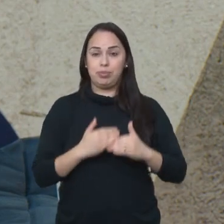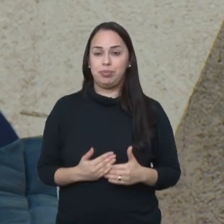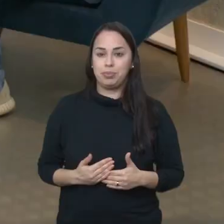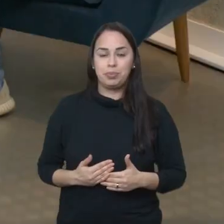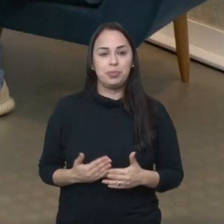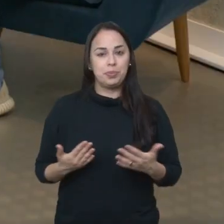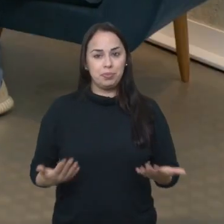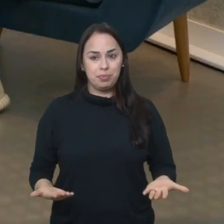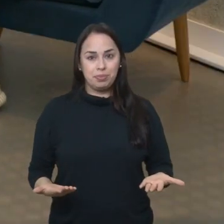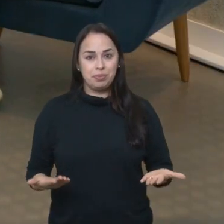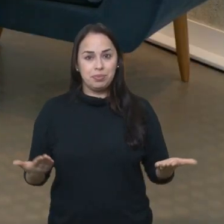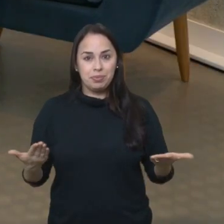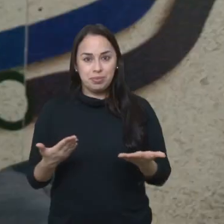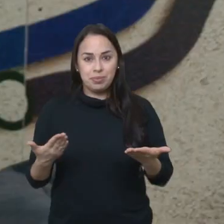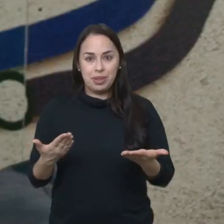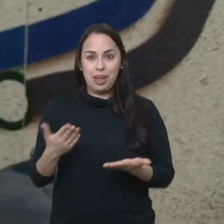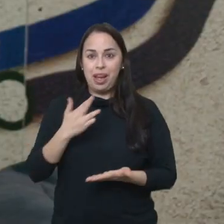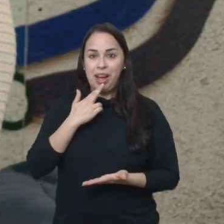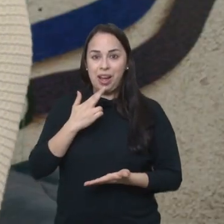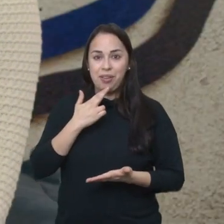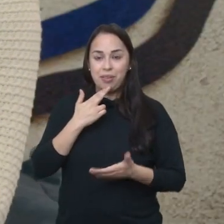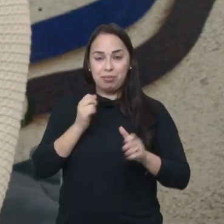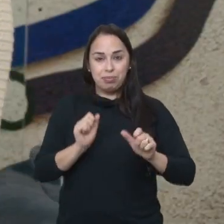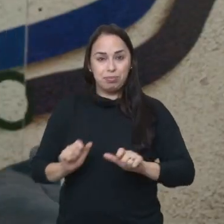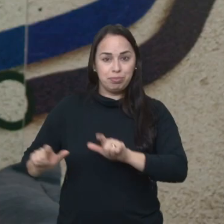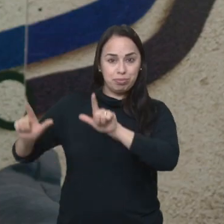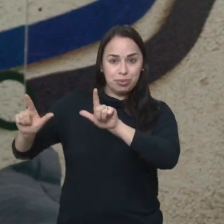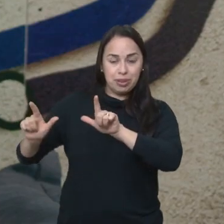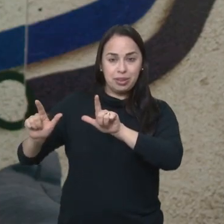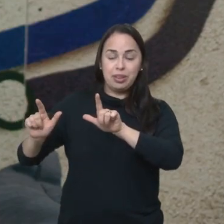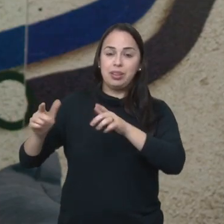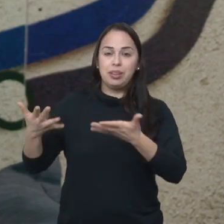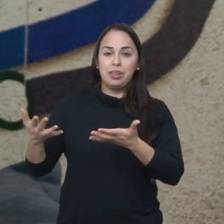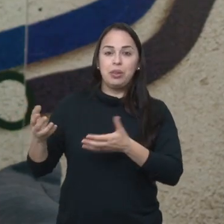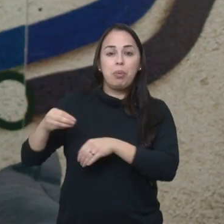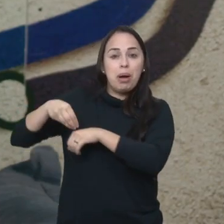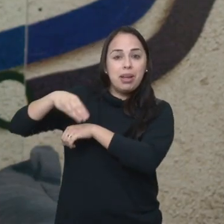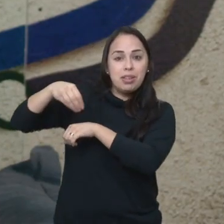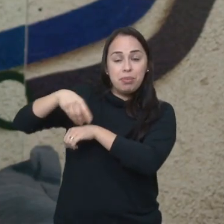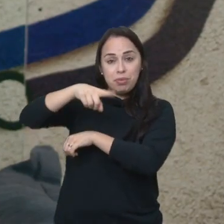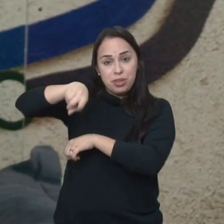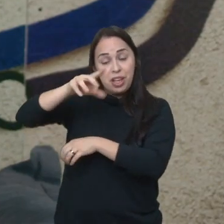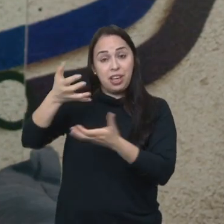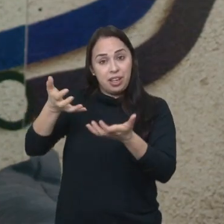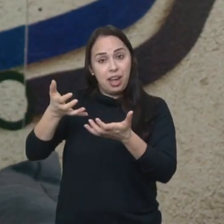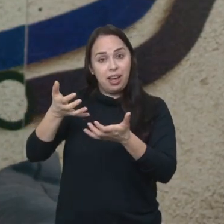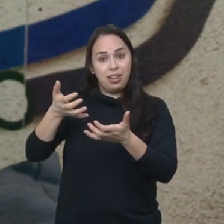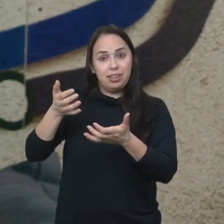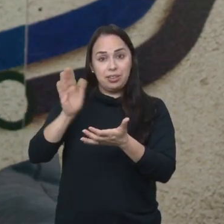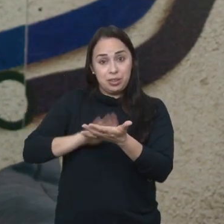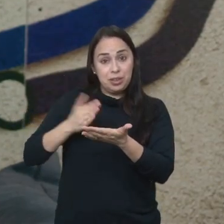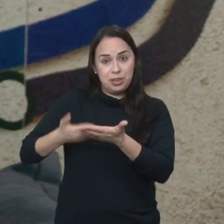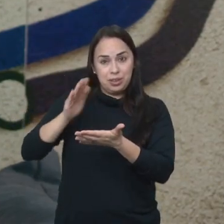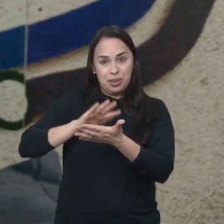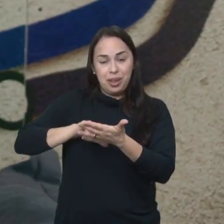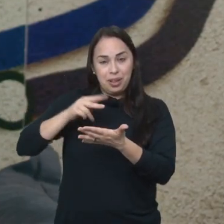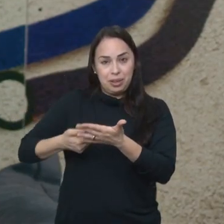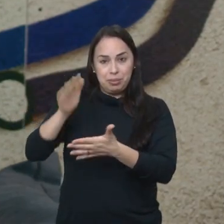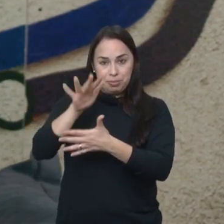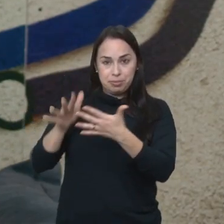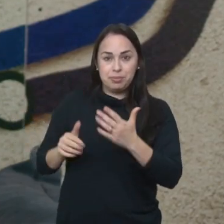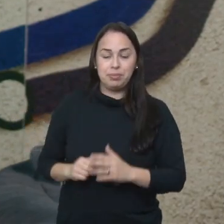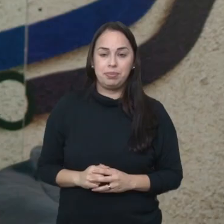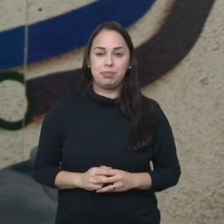nós. Maravilha, Aline. Muito, ó. Olha só, agora a Rafa nos espera na plataforma do conhecimento com algumas dicas para você que quer se tornar